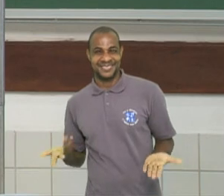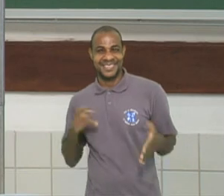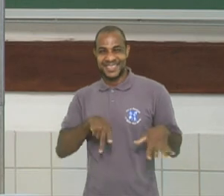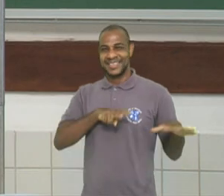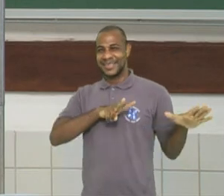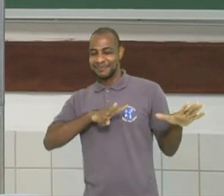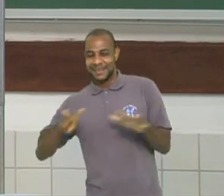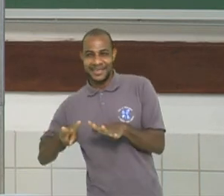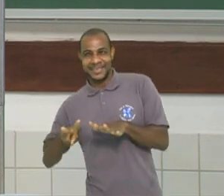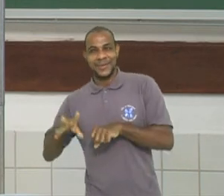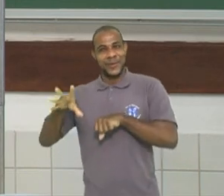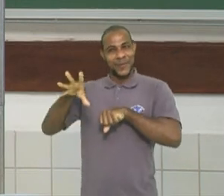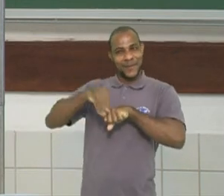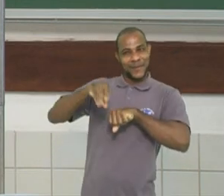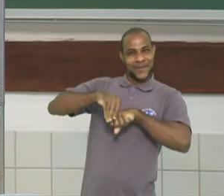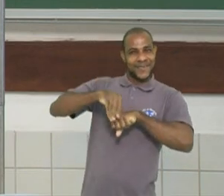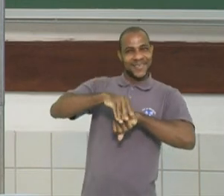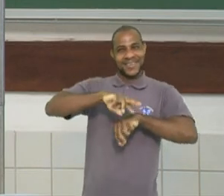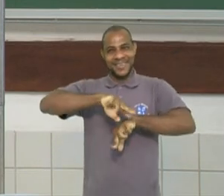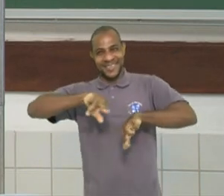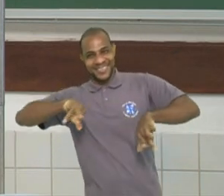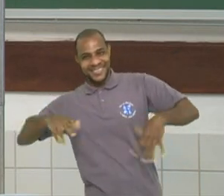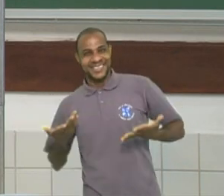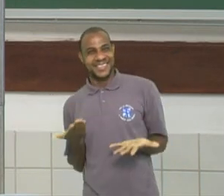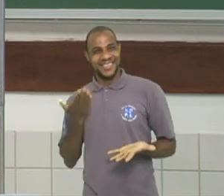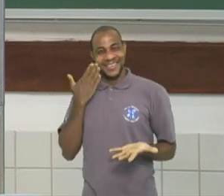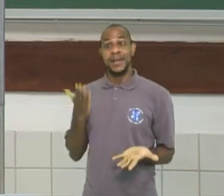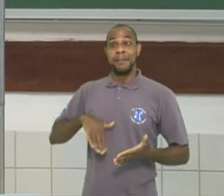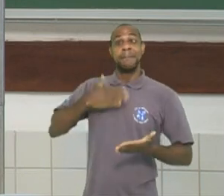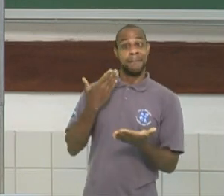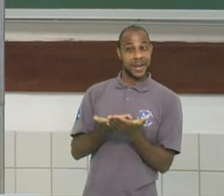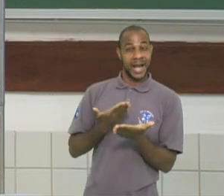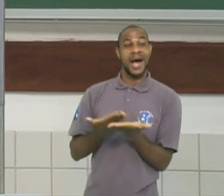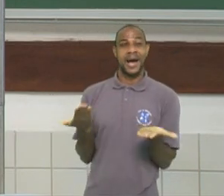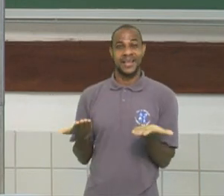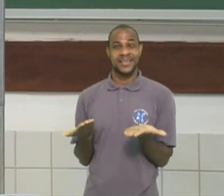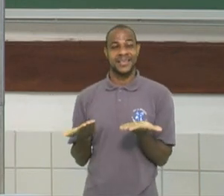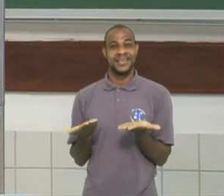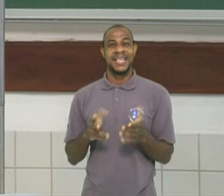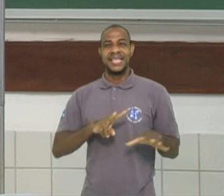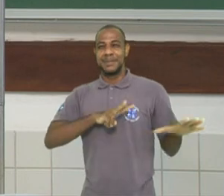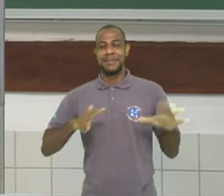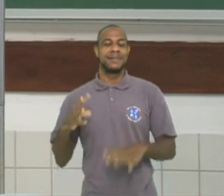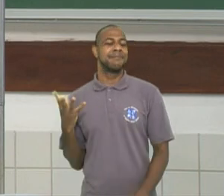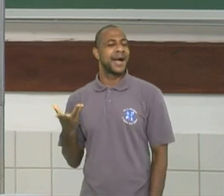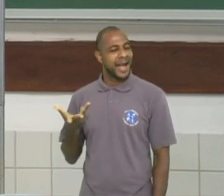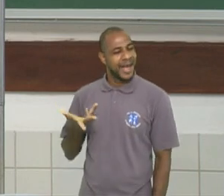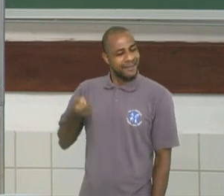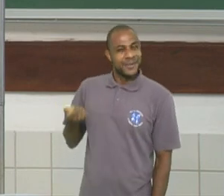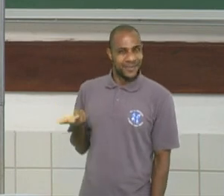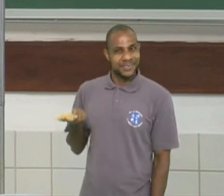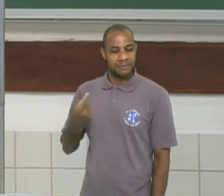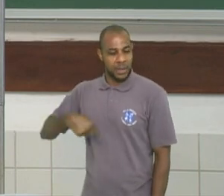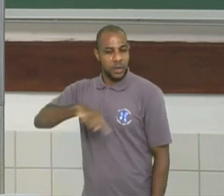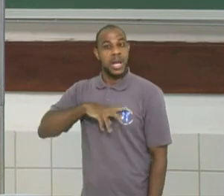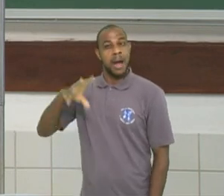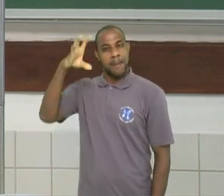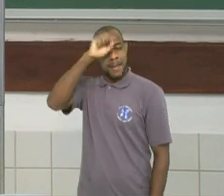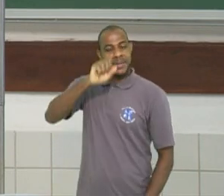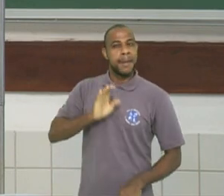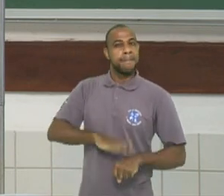semana o conhecimento mas você mais uma mais uma aula que dessa semana maravilhosa pra gente aprender